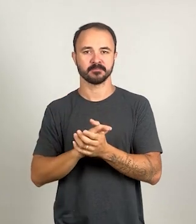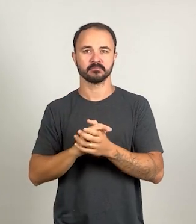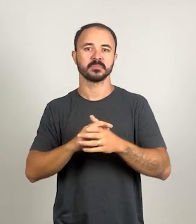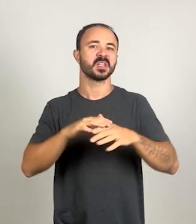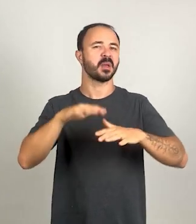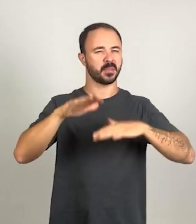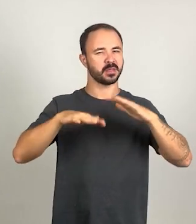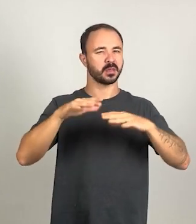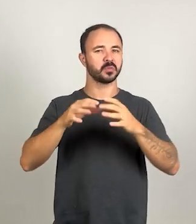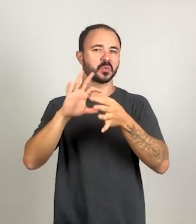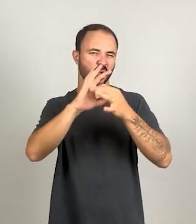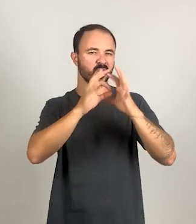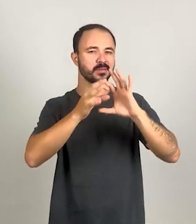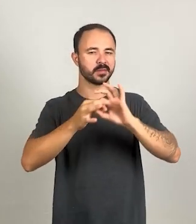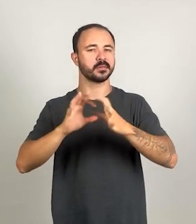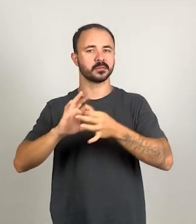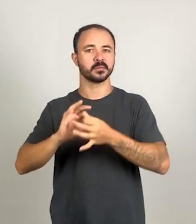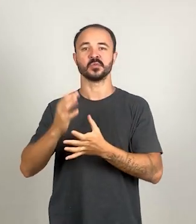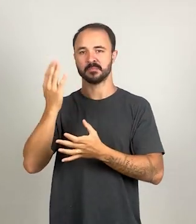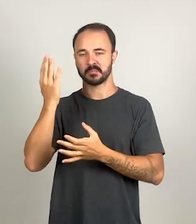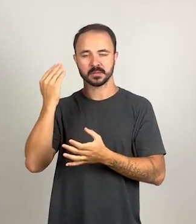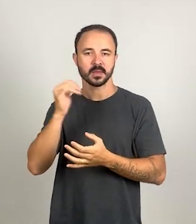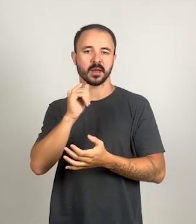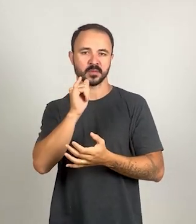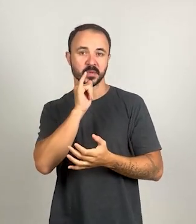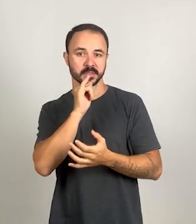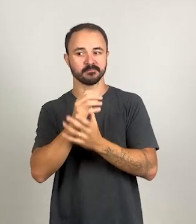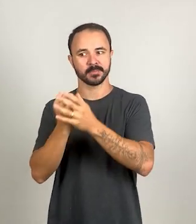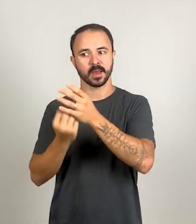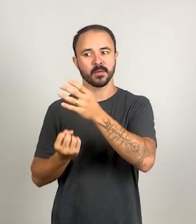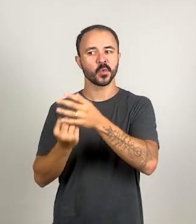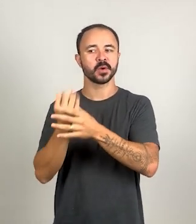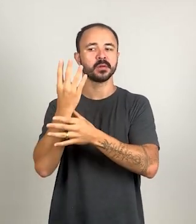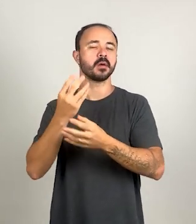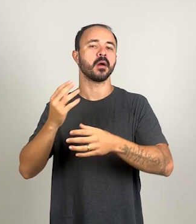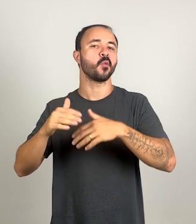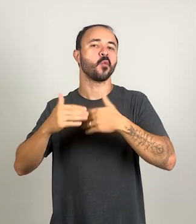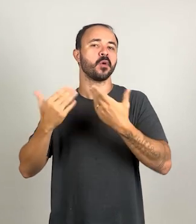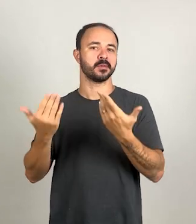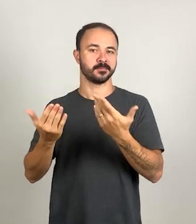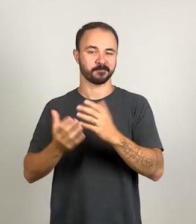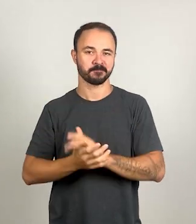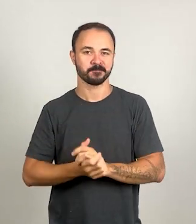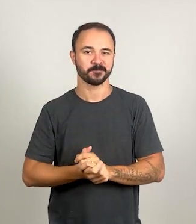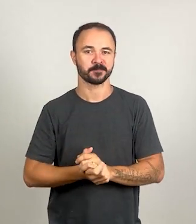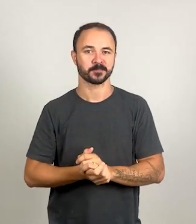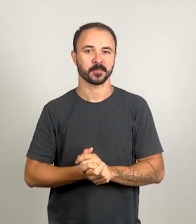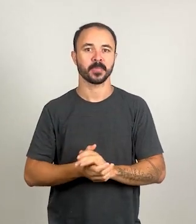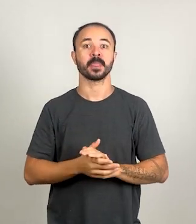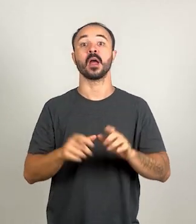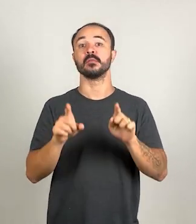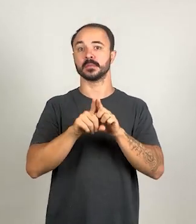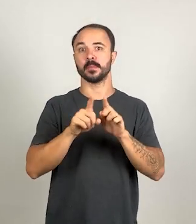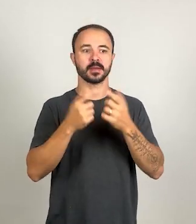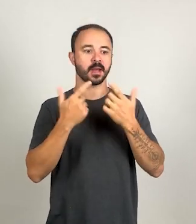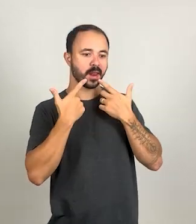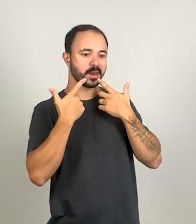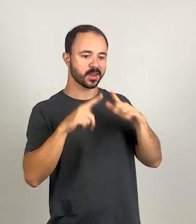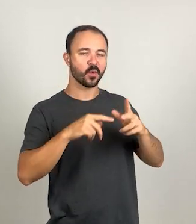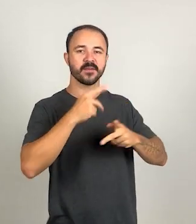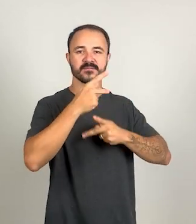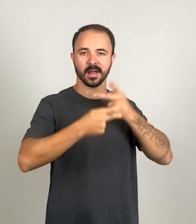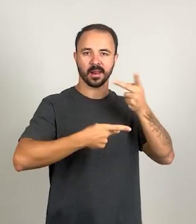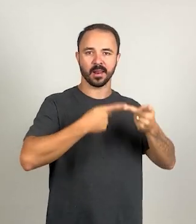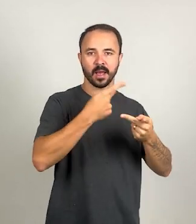e o contexto social e histórico de sua produção reconhecer as variedades da língua falada sobretudo